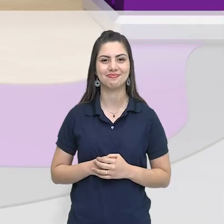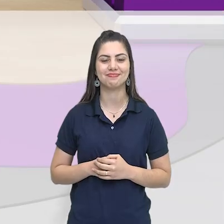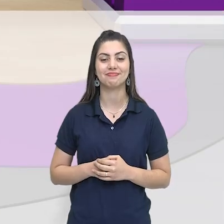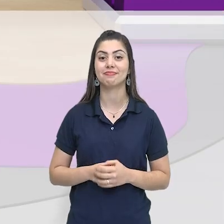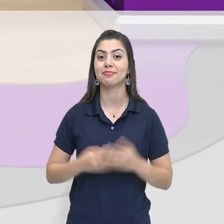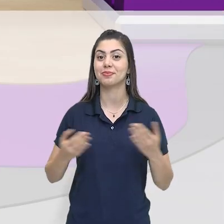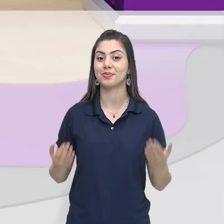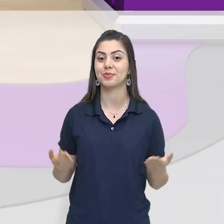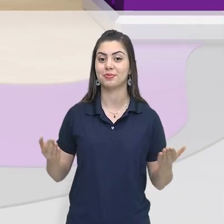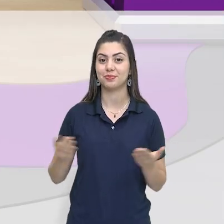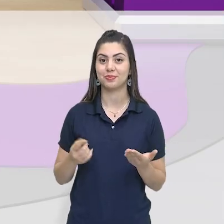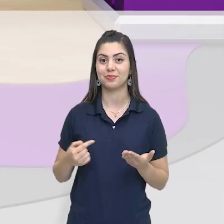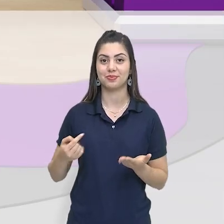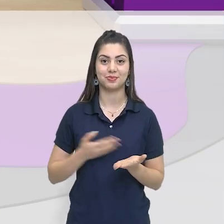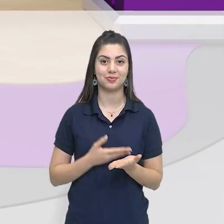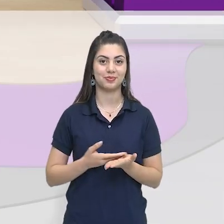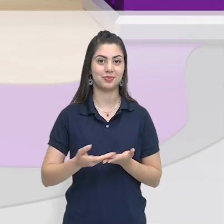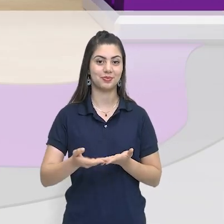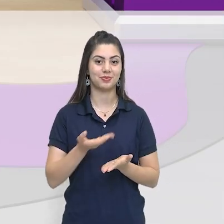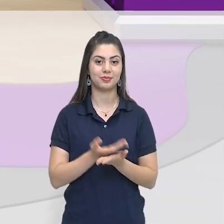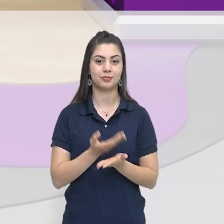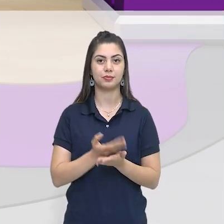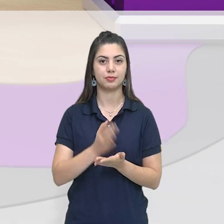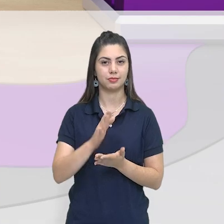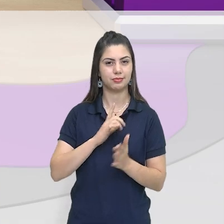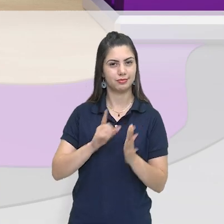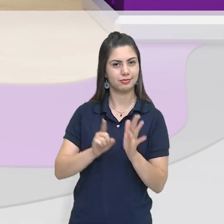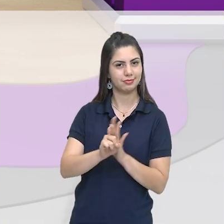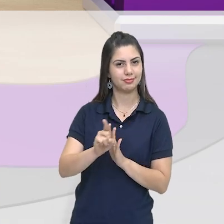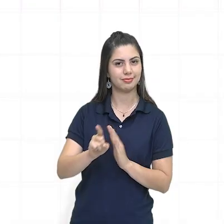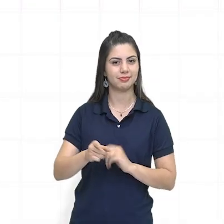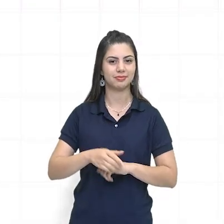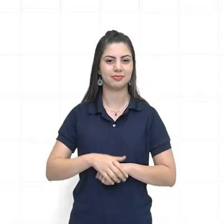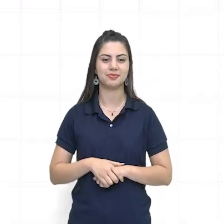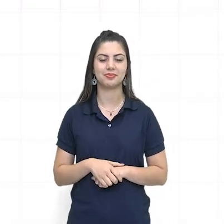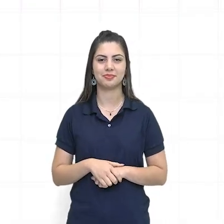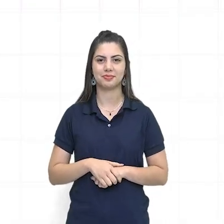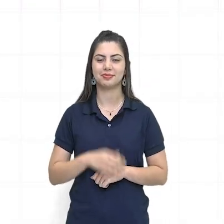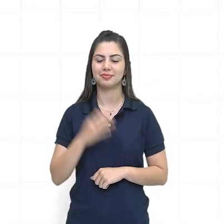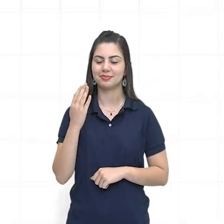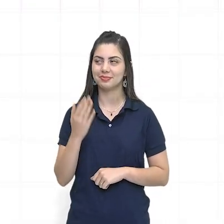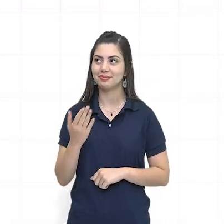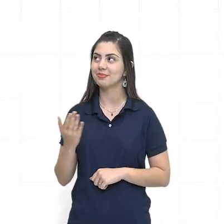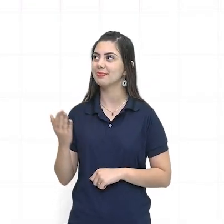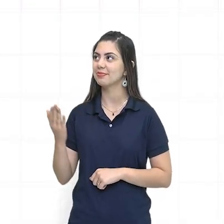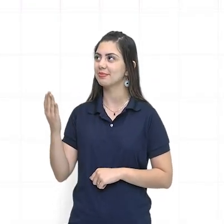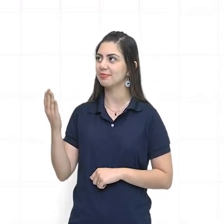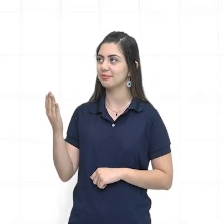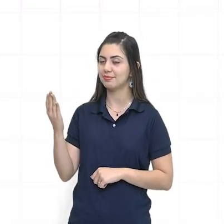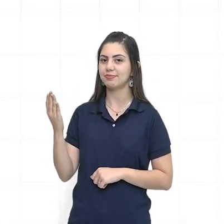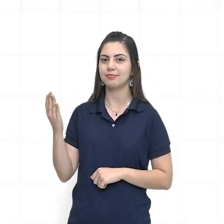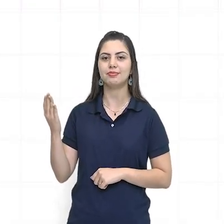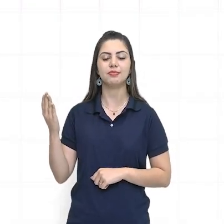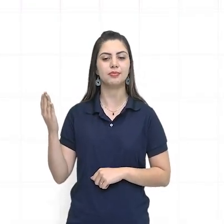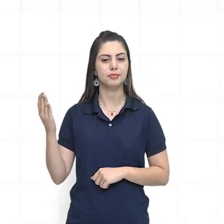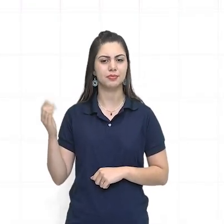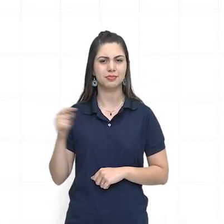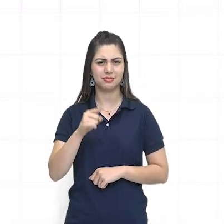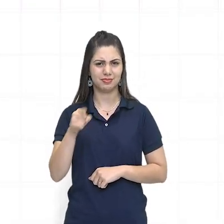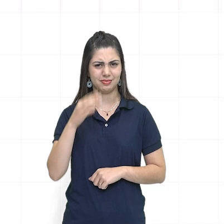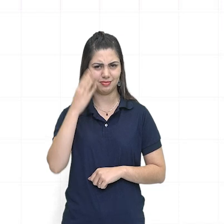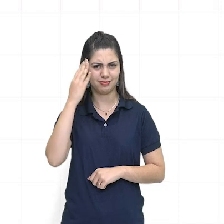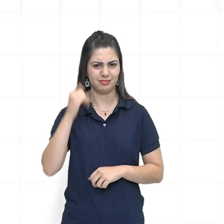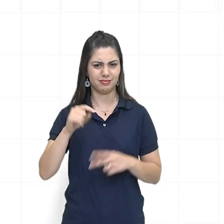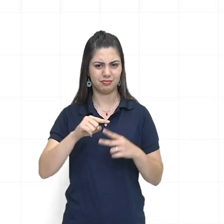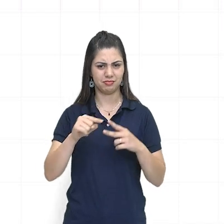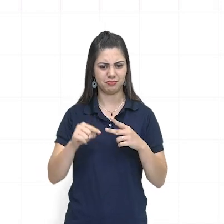A gente vai começar a nossa aula fazendo uma pergunta. Vamos lá para a nossa cartela. Você sabia que o ângulo